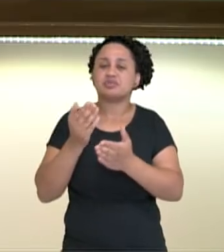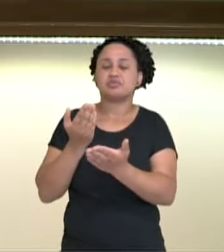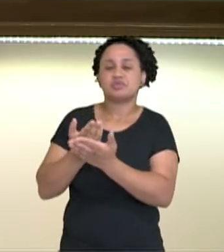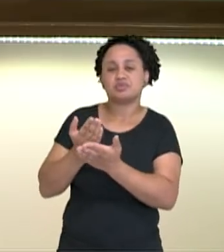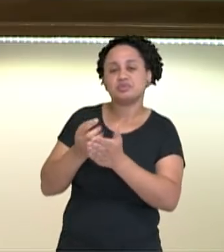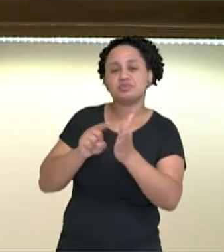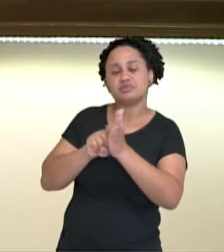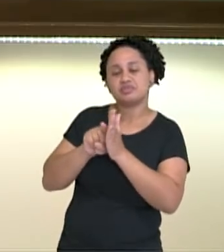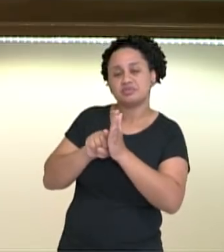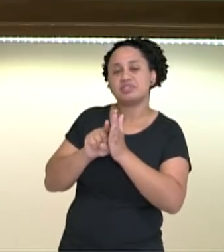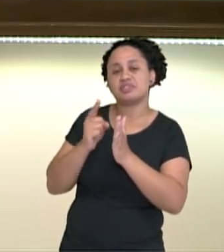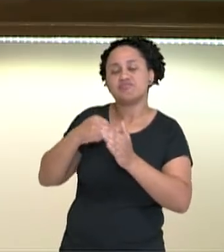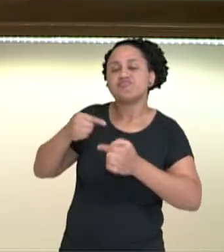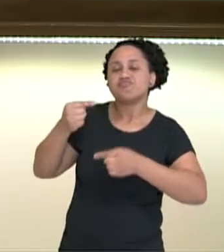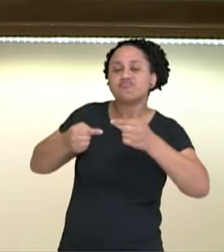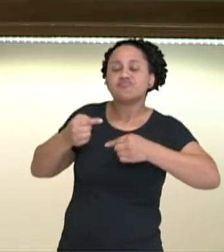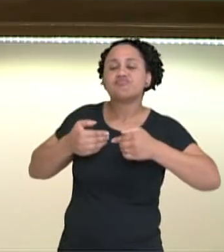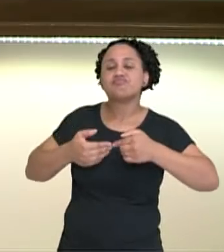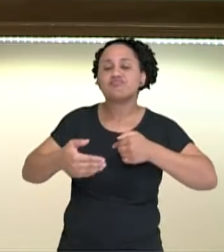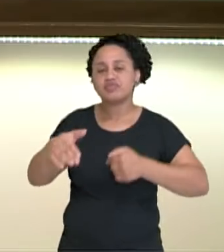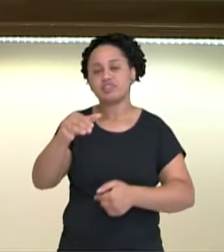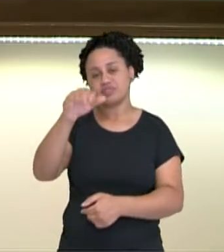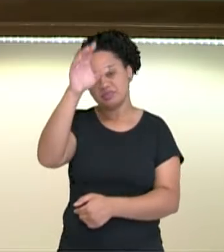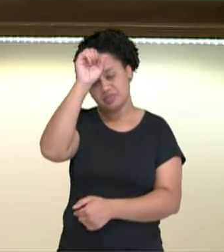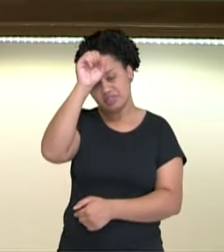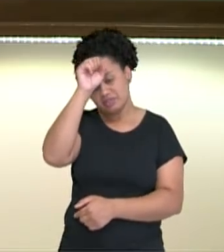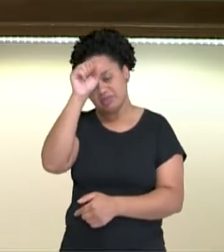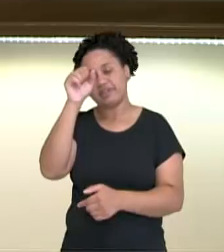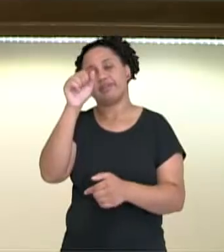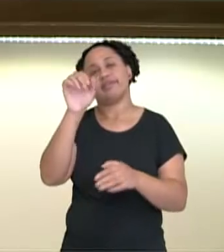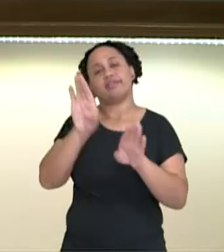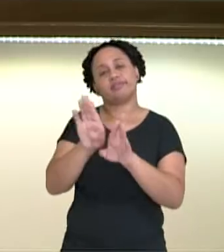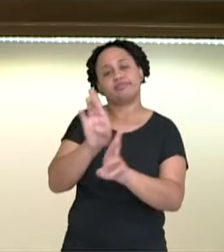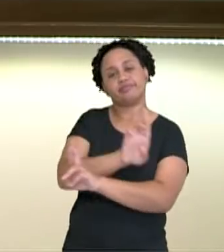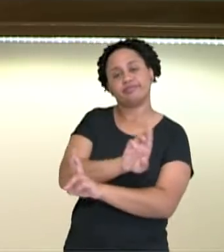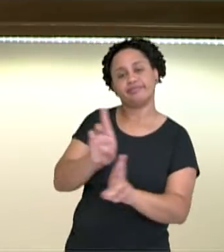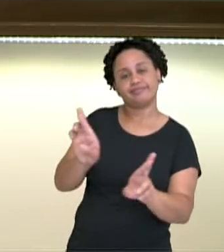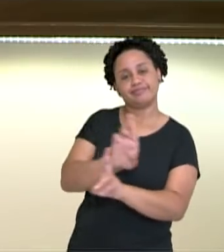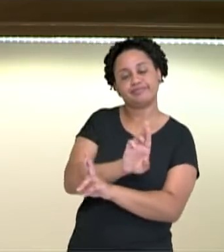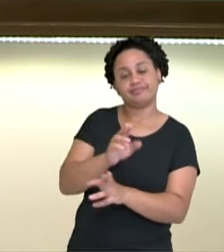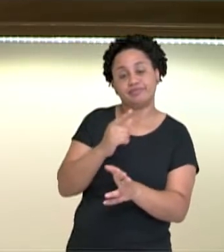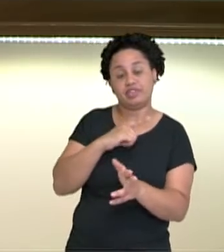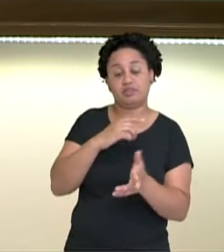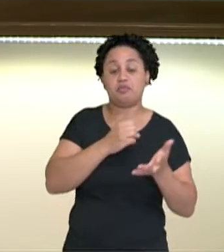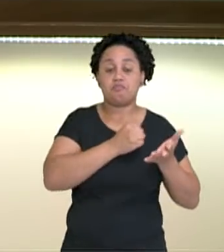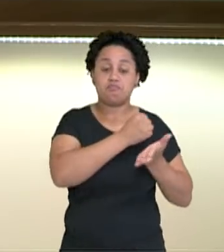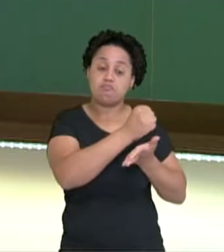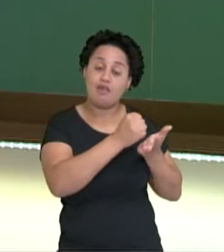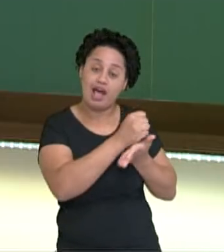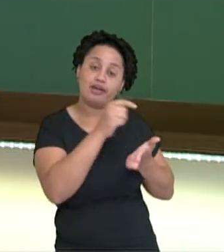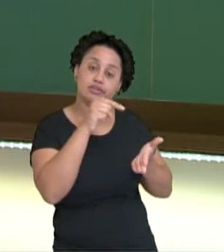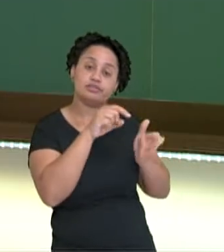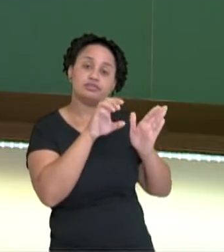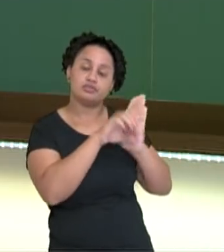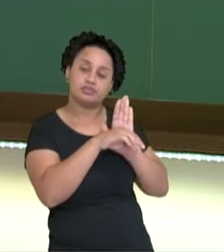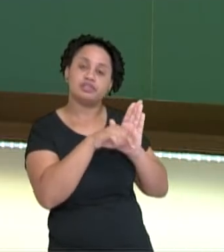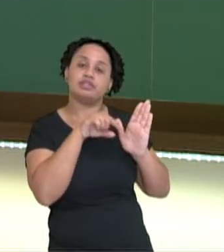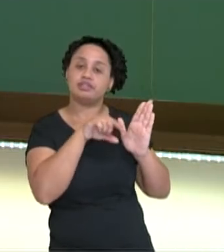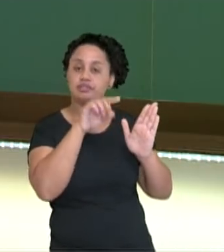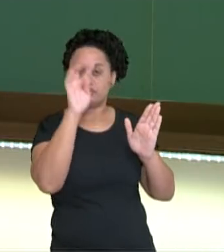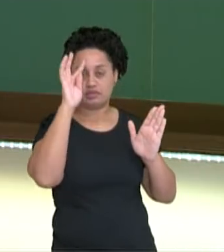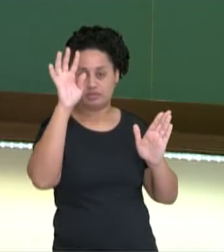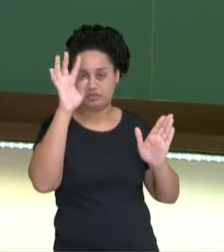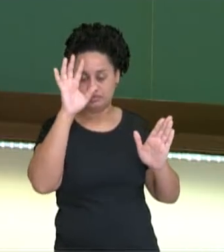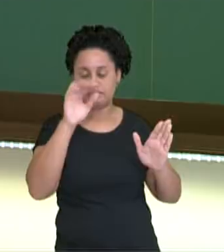né, discutiremos, aprendemos, relacionamos, baseados dentro dessa teoria, desse